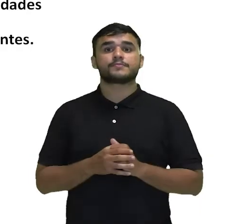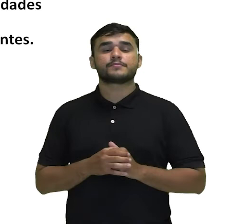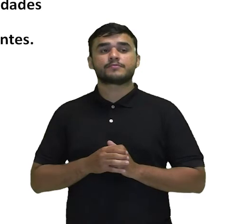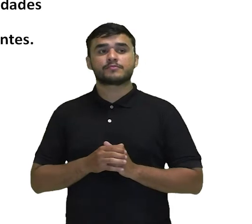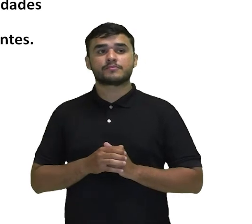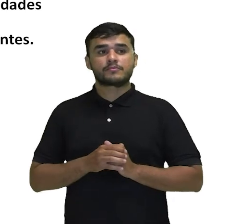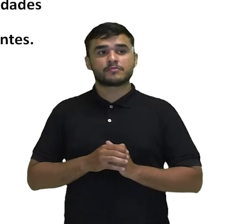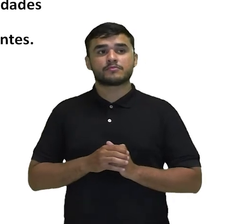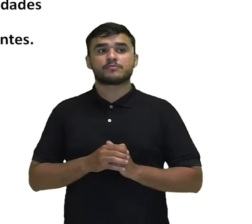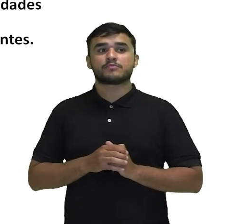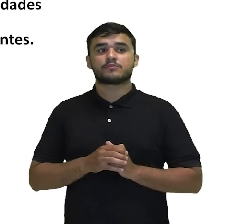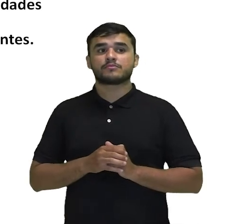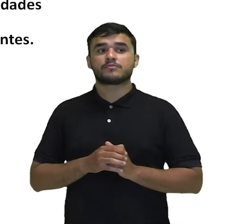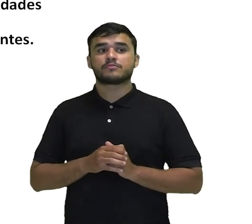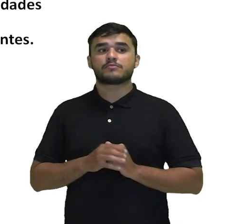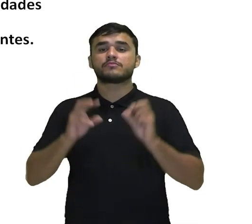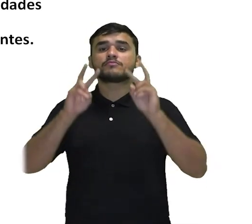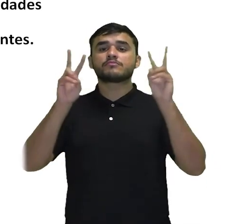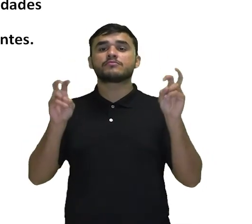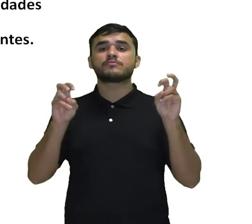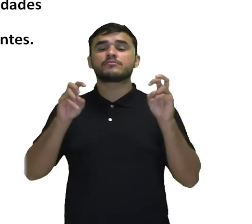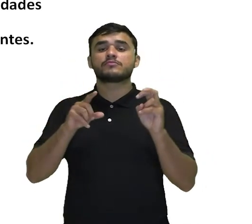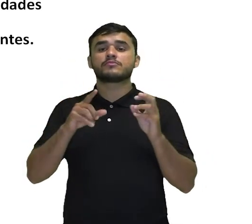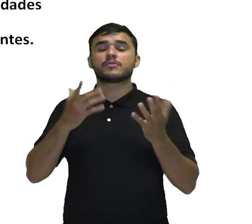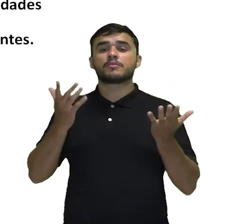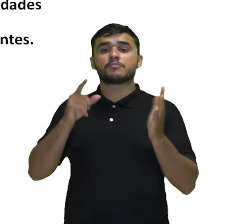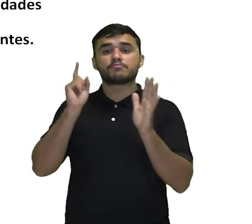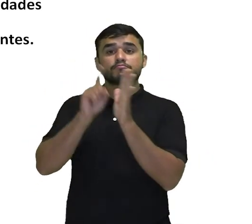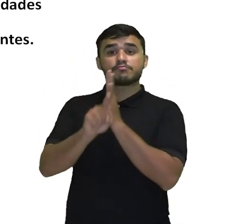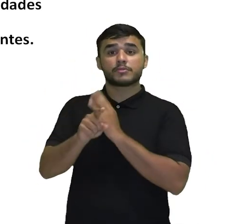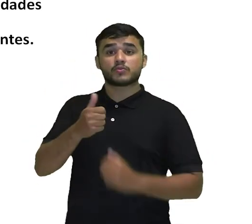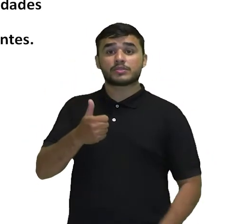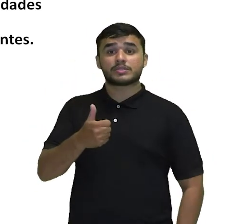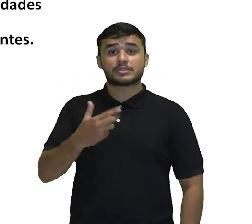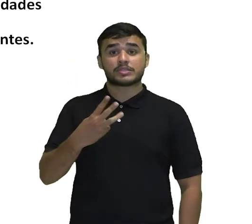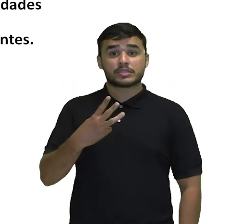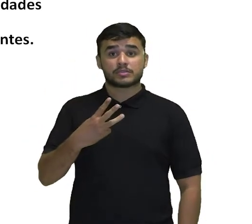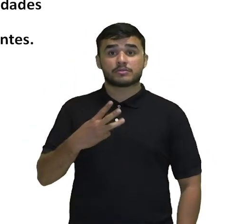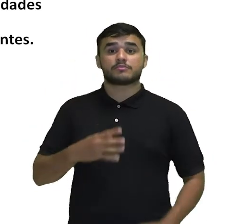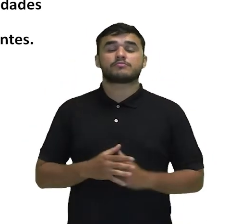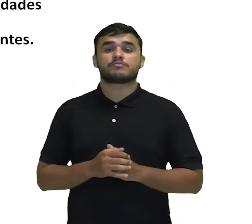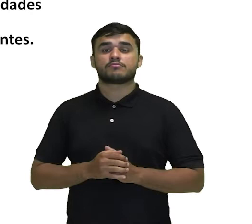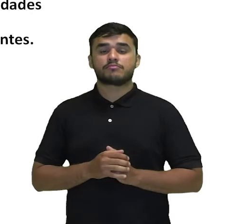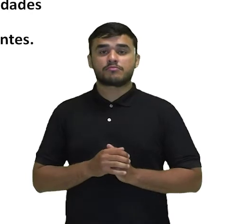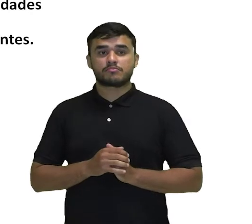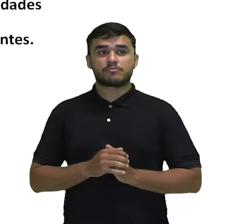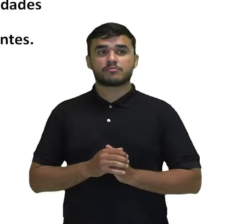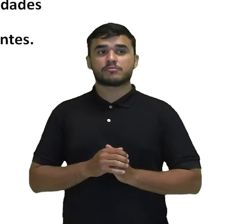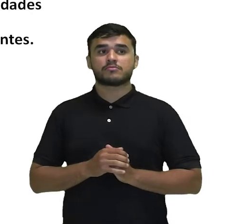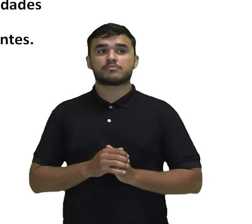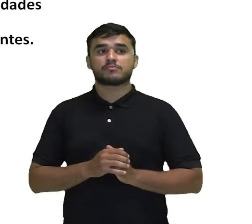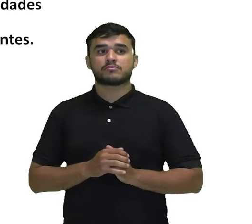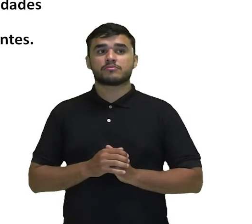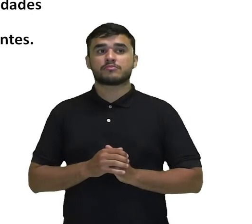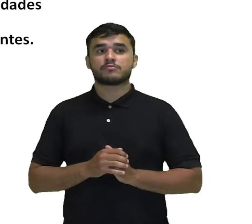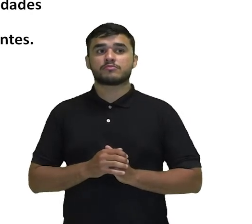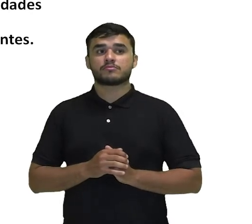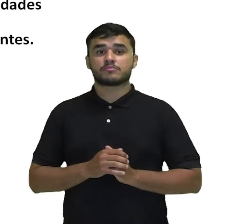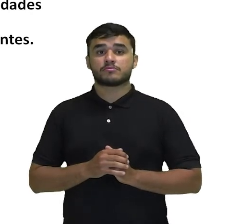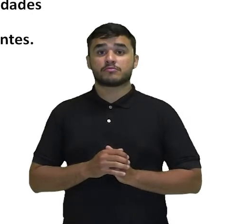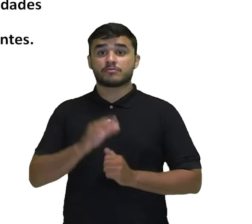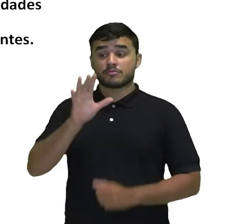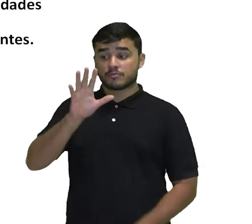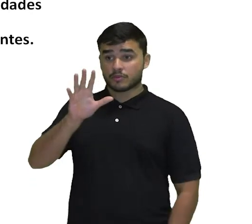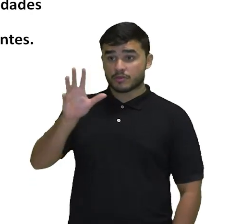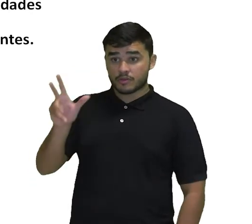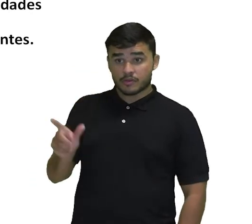A questão aí é a questão número 13, que diz assim: a África